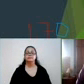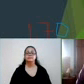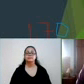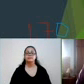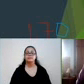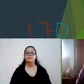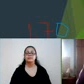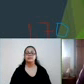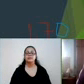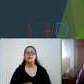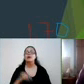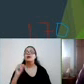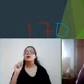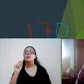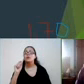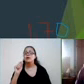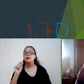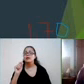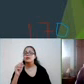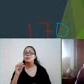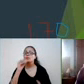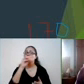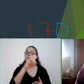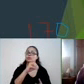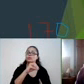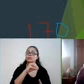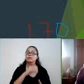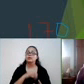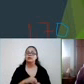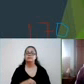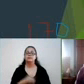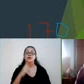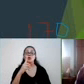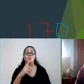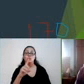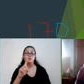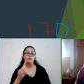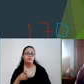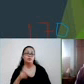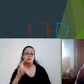centésimos. O que eu posso colocar ali entre eles?